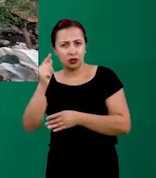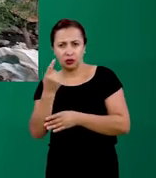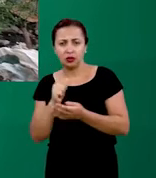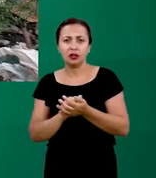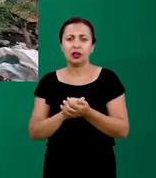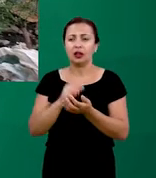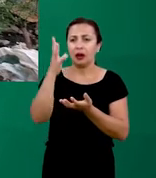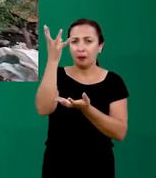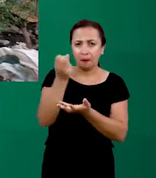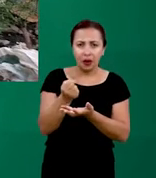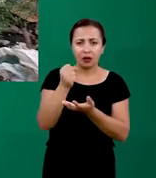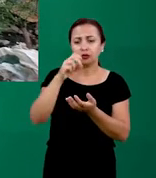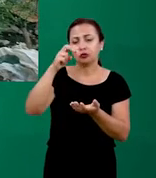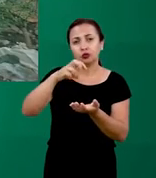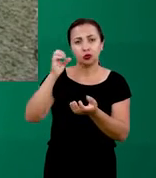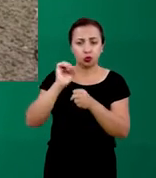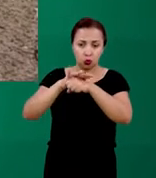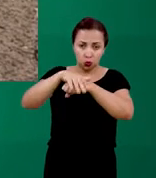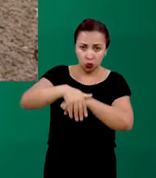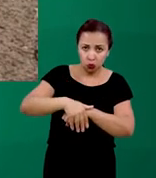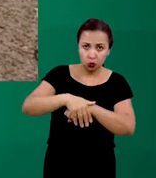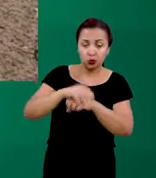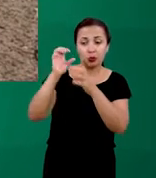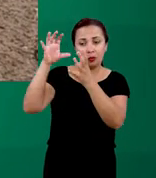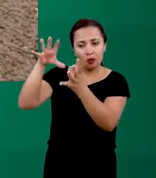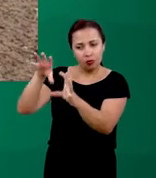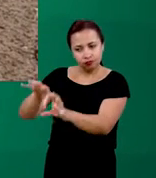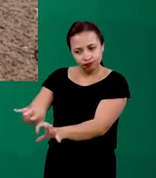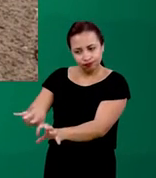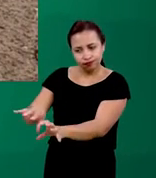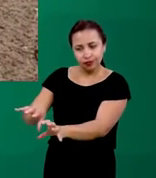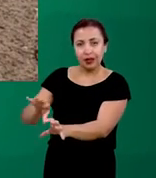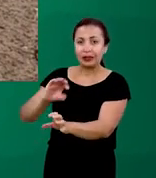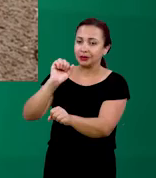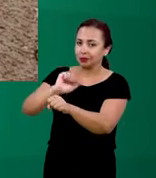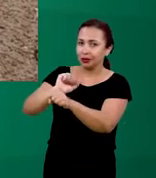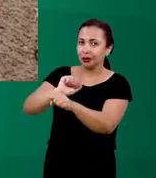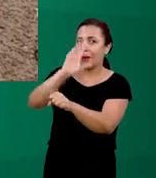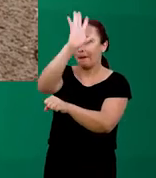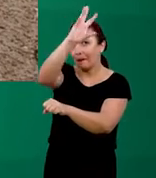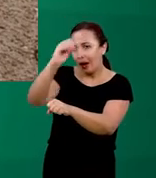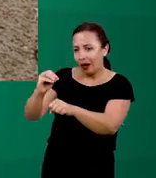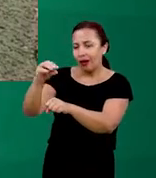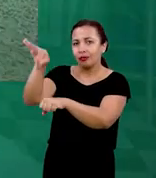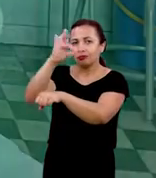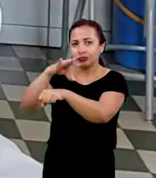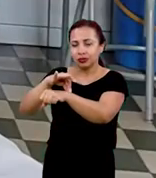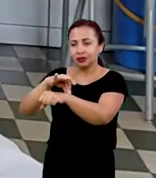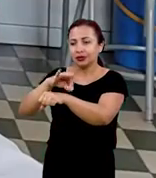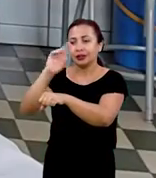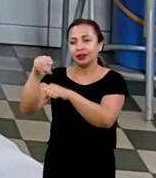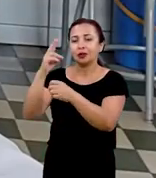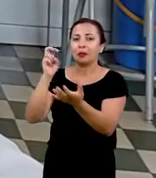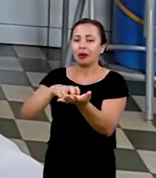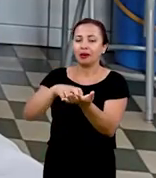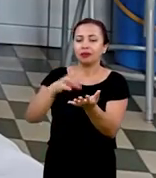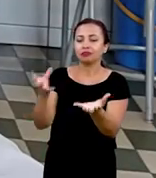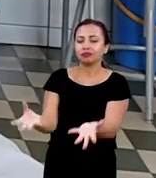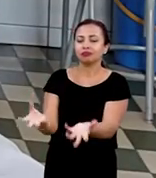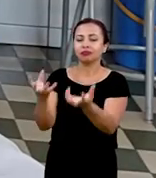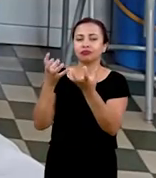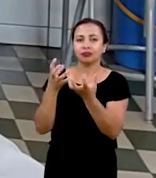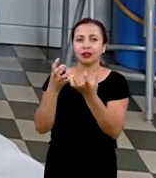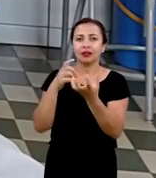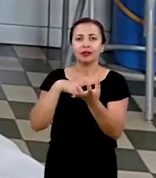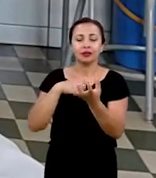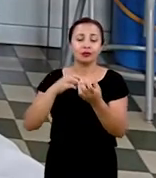a noite toda e eram pegas pela manhã. E a gente optava por colocar em locais com muita matéria orgânica, principalmente os pontos que